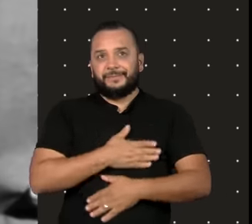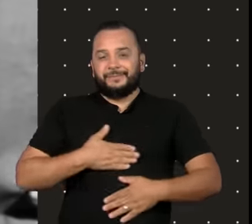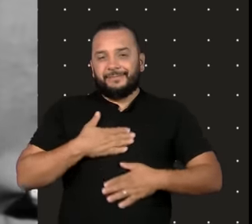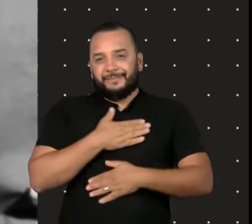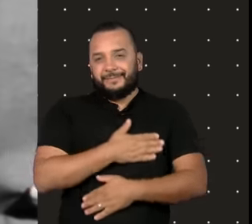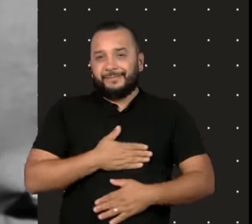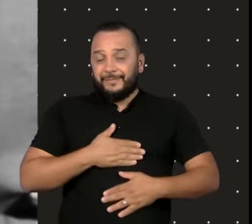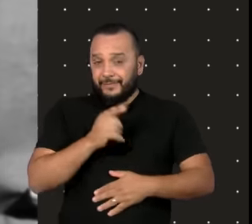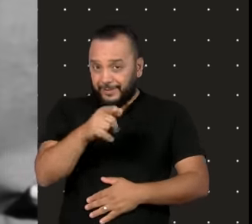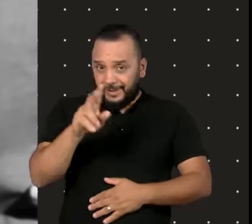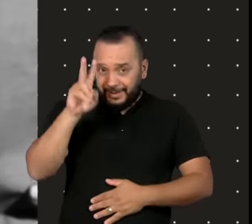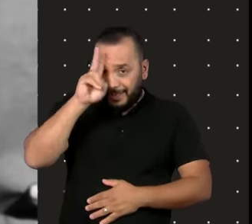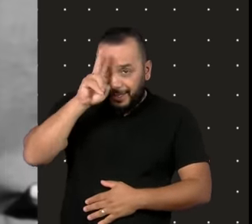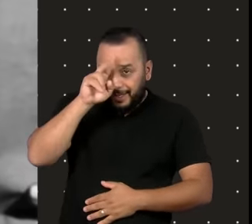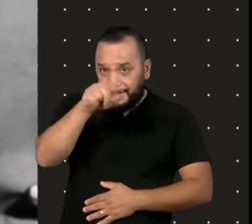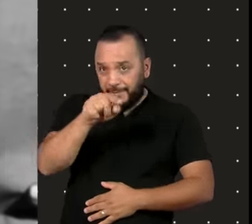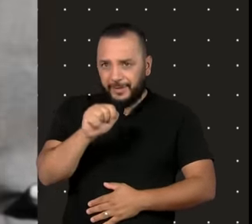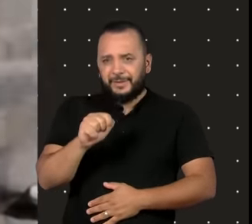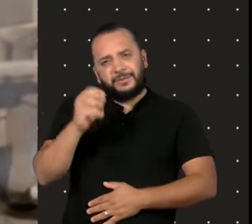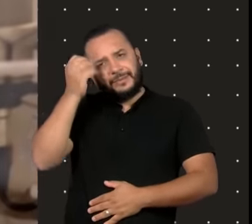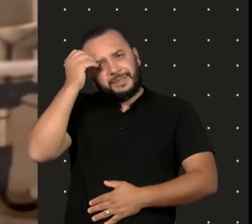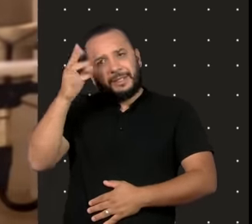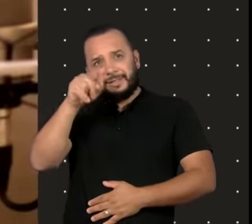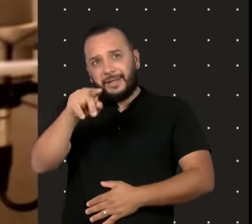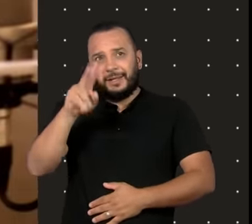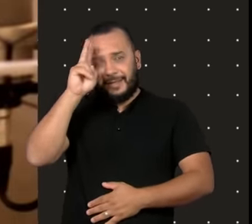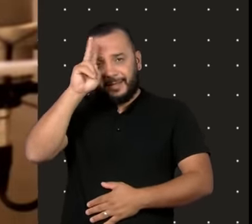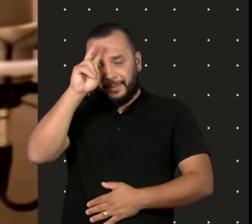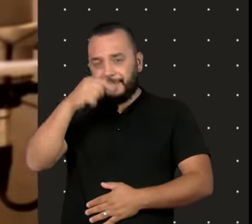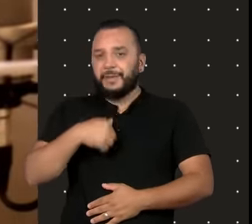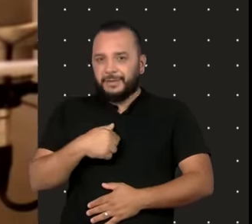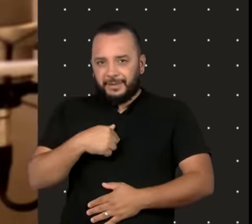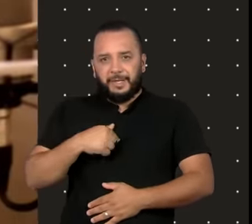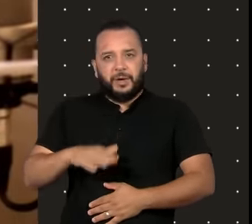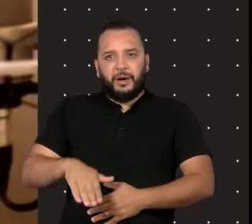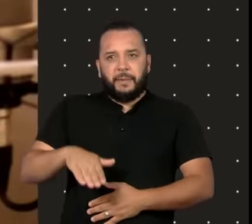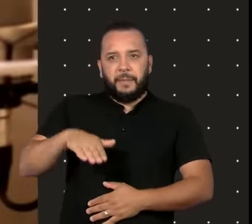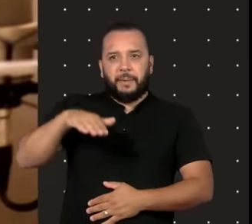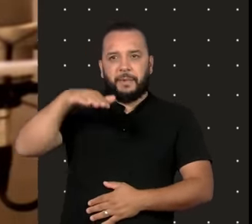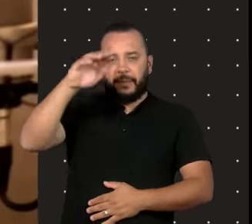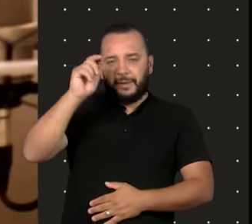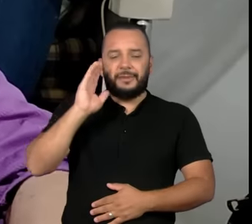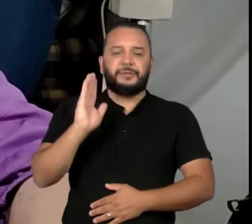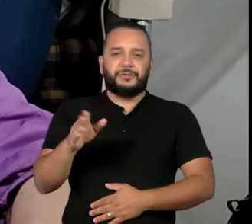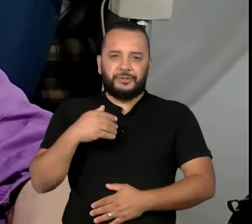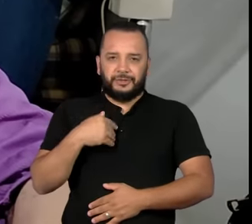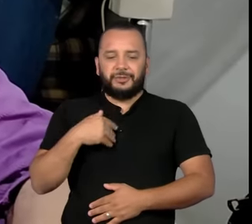se vocês se lembram, se vocês se lembram, mas eu sou de rádio, eu cresci fazendo rádio novela.